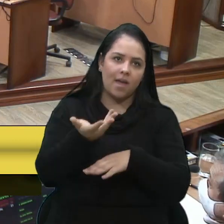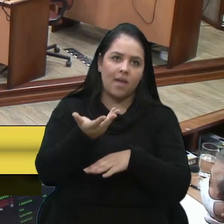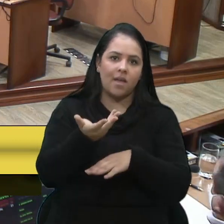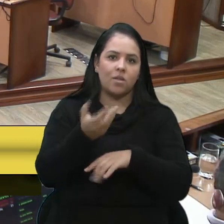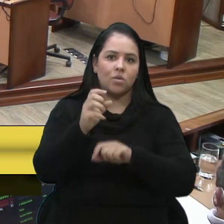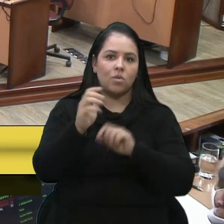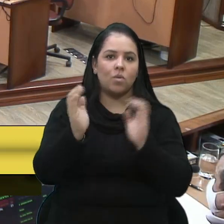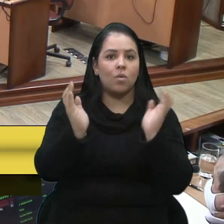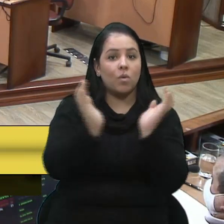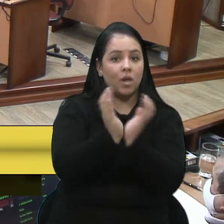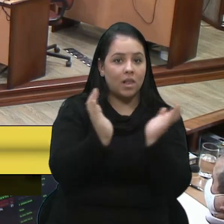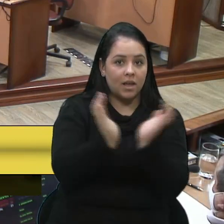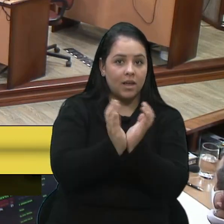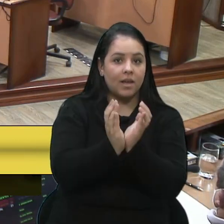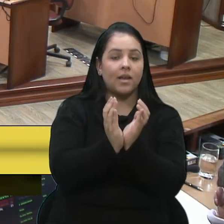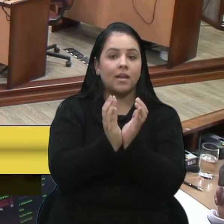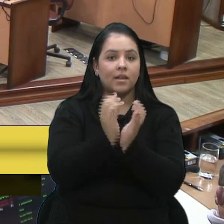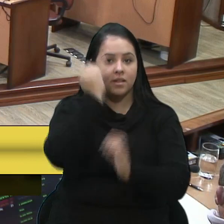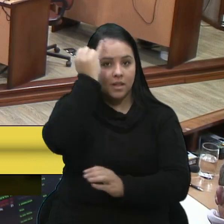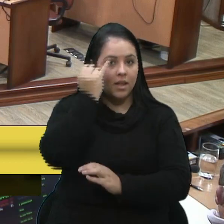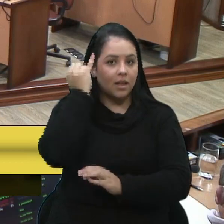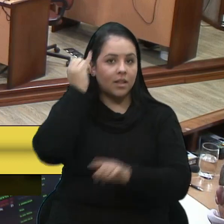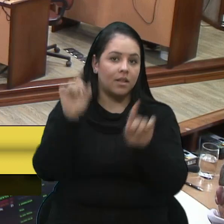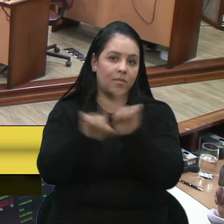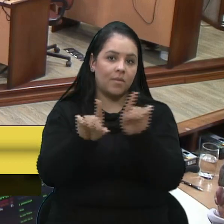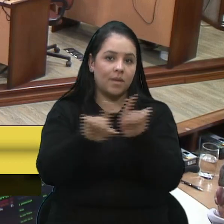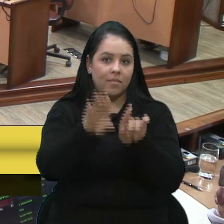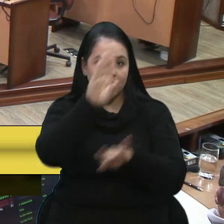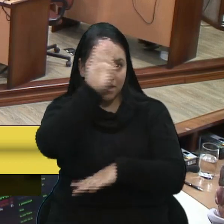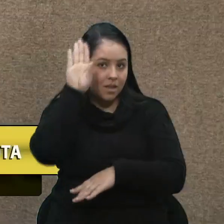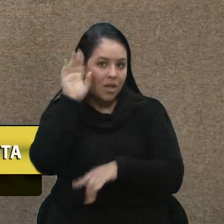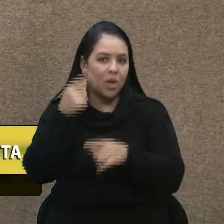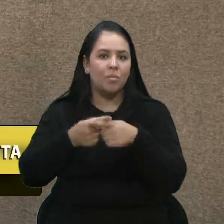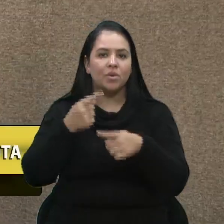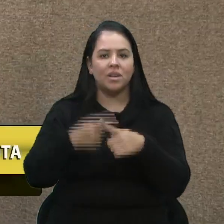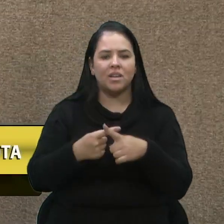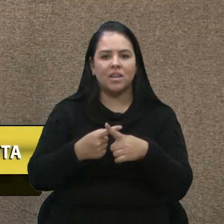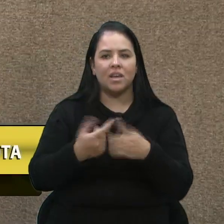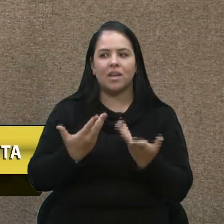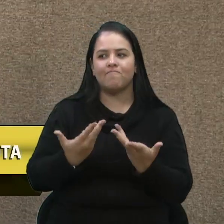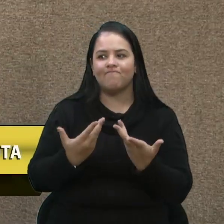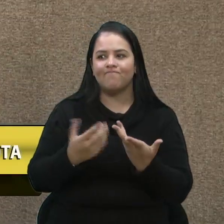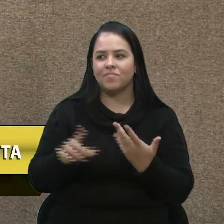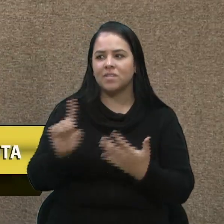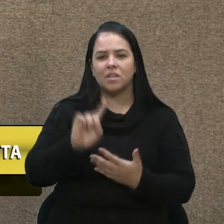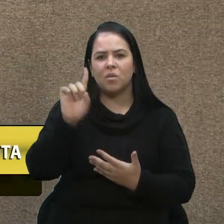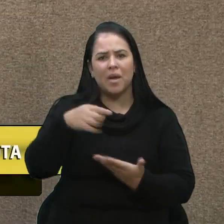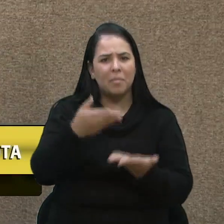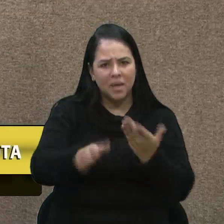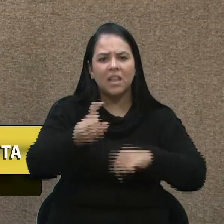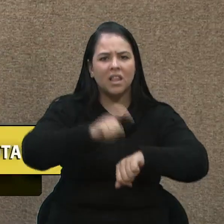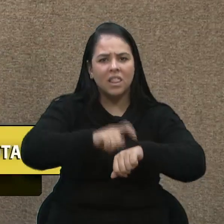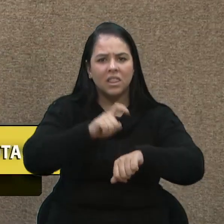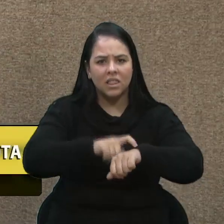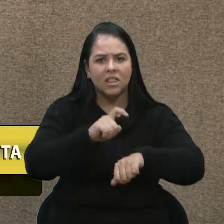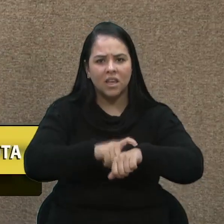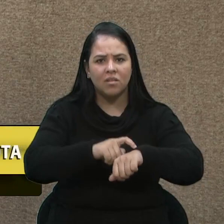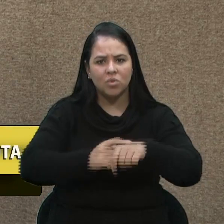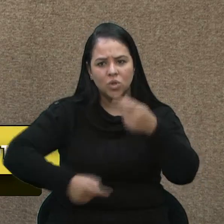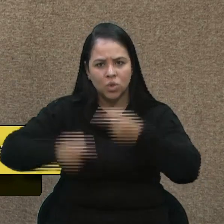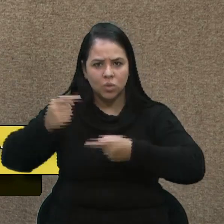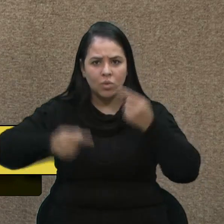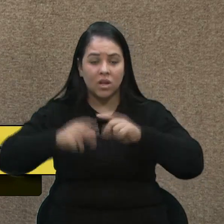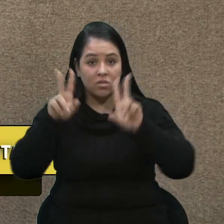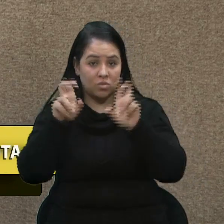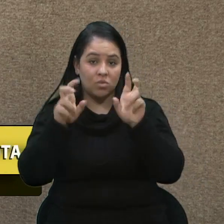do colega radar Ambrósio colega Bressan aqui eu acho que não é não é uma perda de tempo a gente tá discutindo um